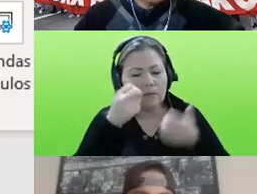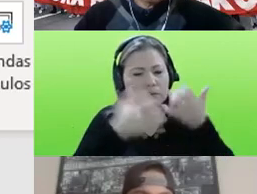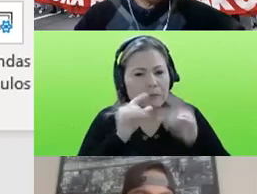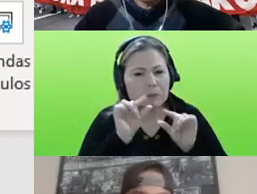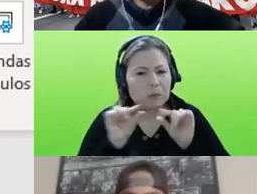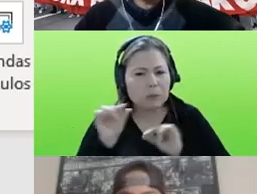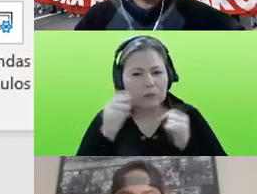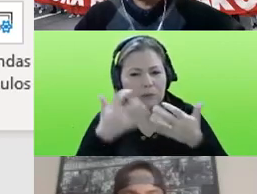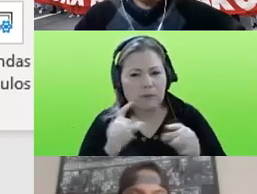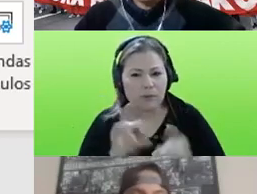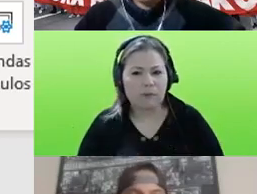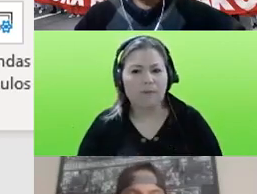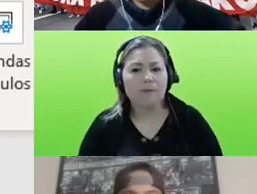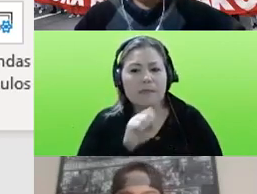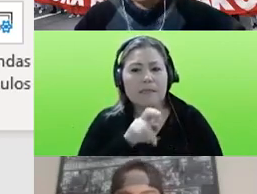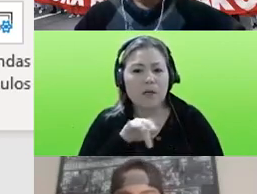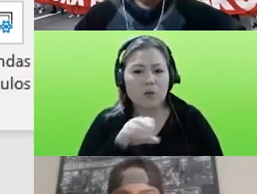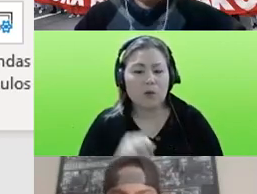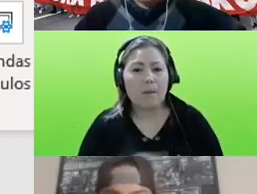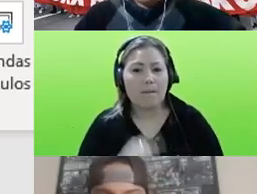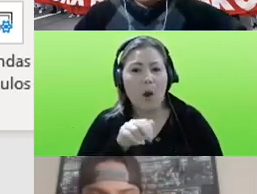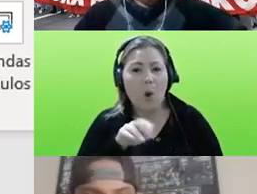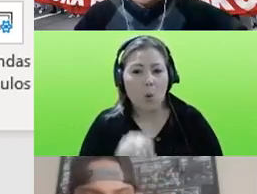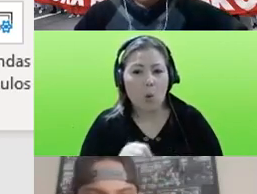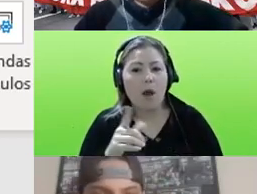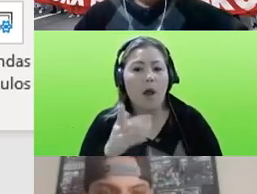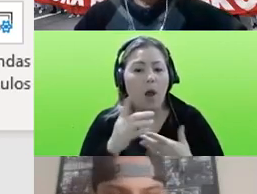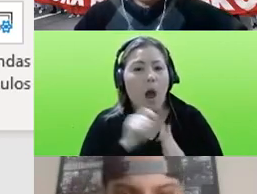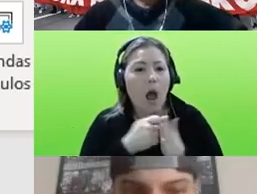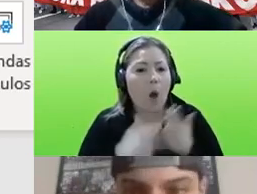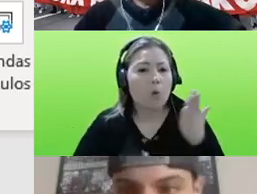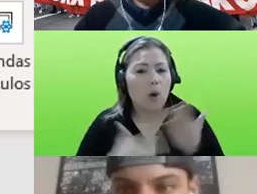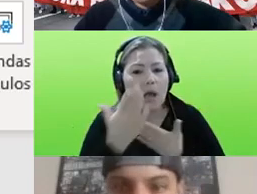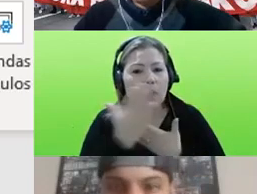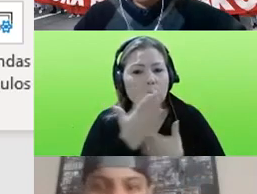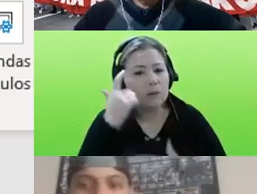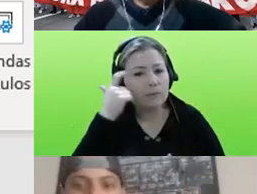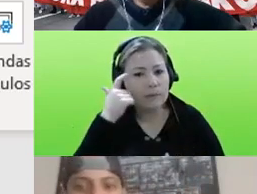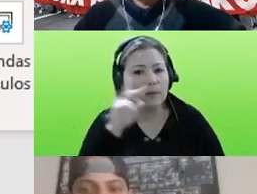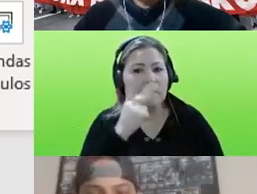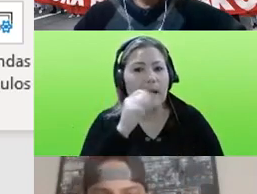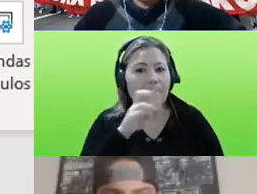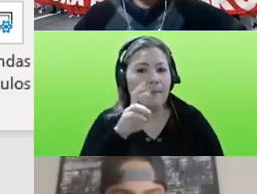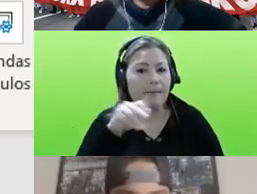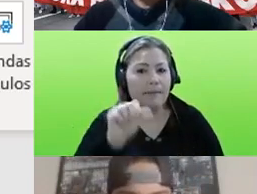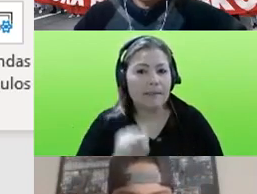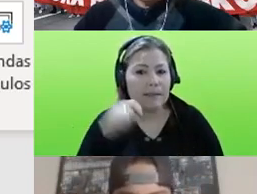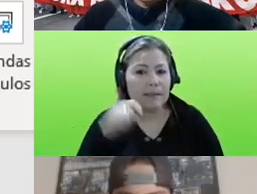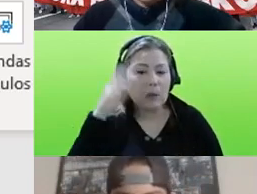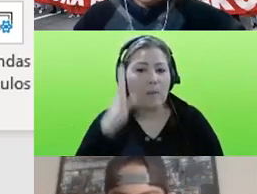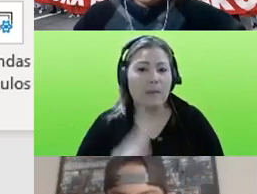Paulo Rouanet é um autor que nos ajuda a entender a recepção de Habermas no Brasil, porque juntamente com a Bárbara